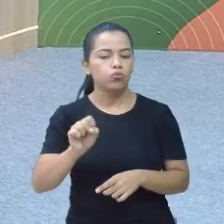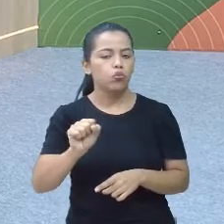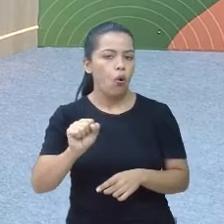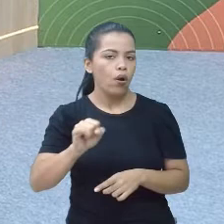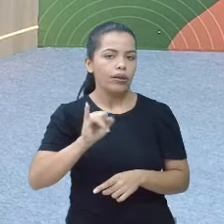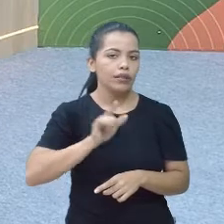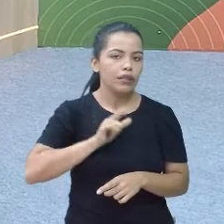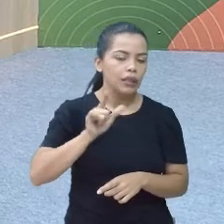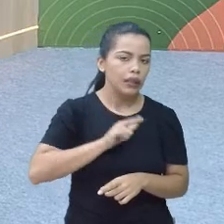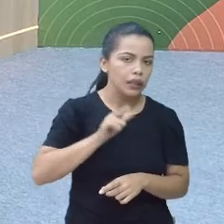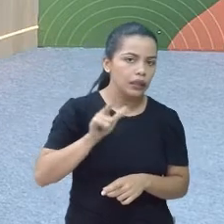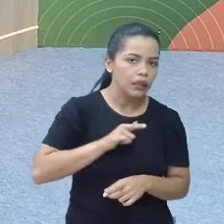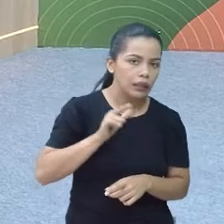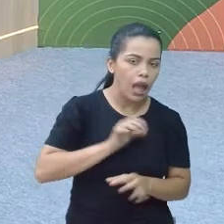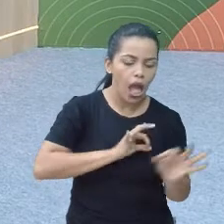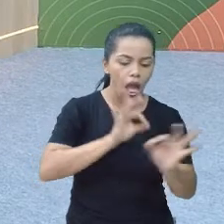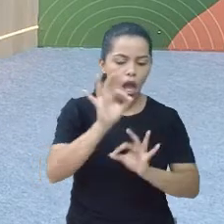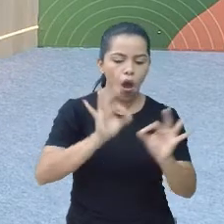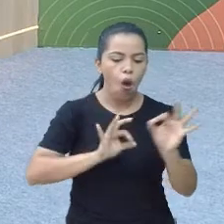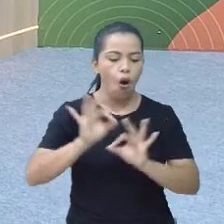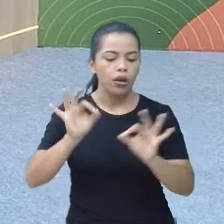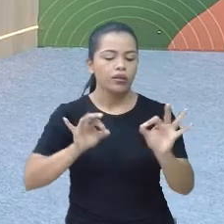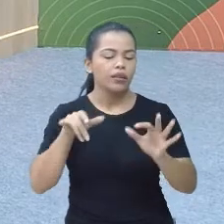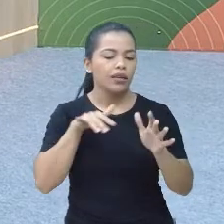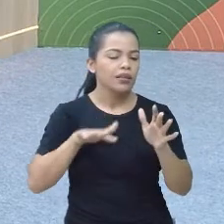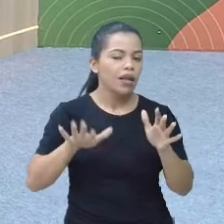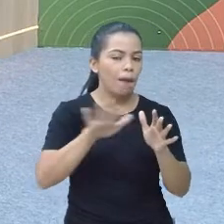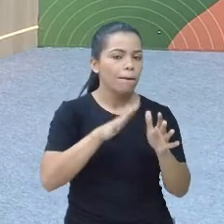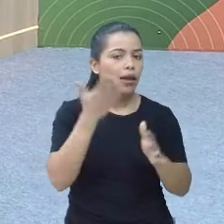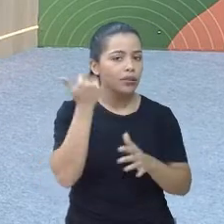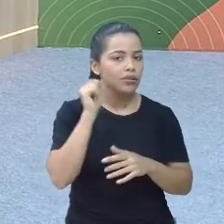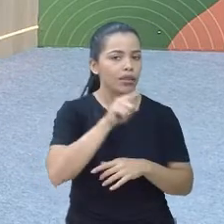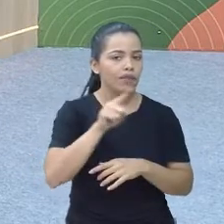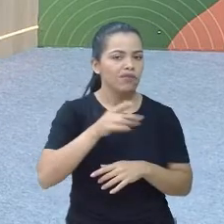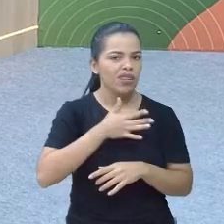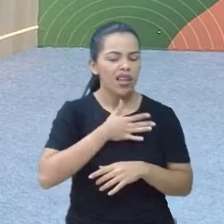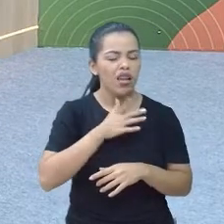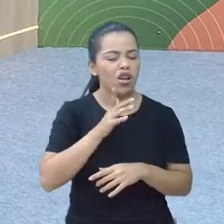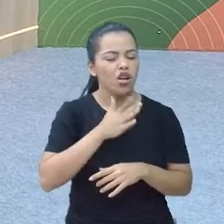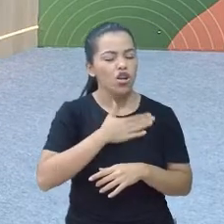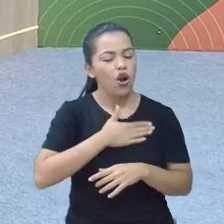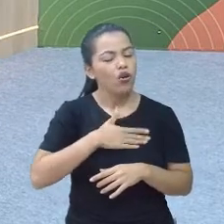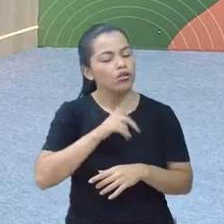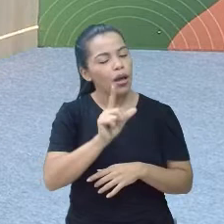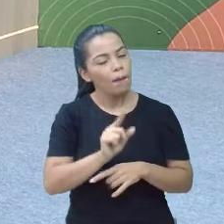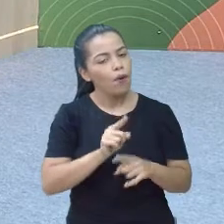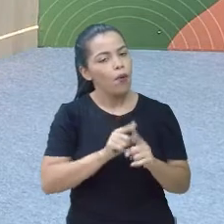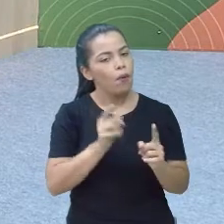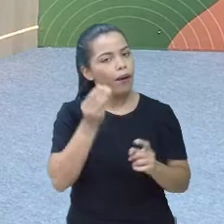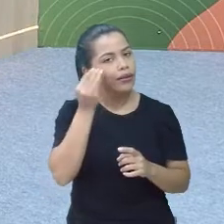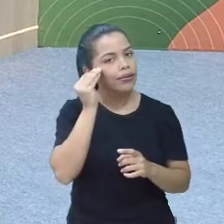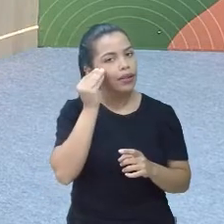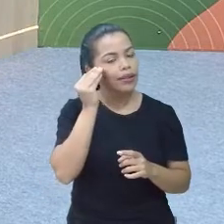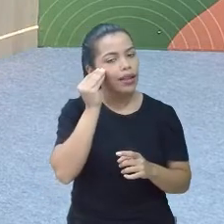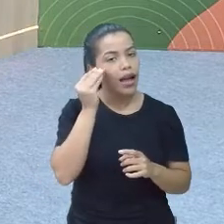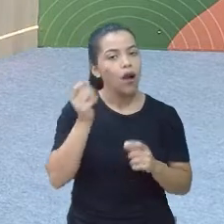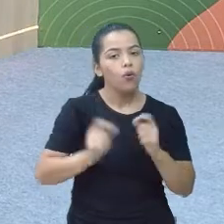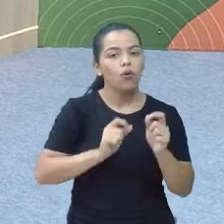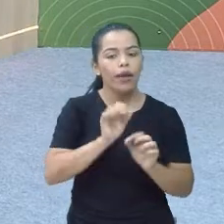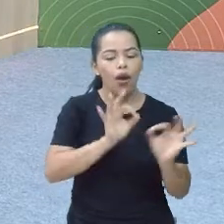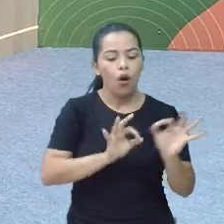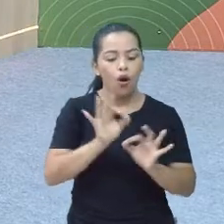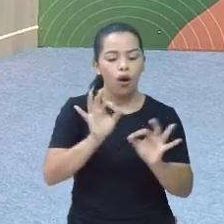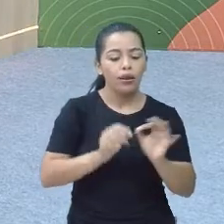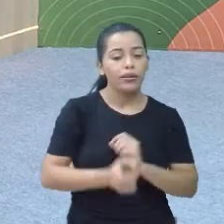concordância verbal. E essa parte eu sei que vocês gostam menos, mas é também tentar organizar o raciocínio, o